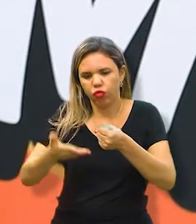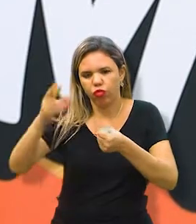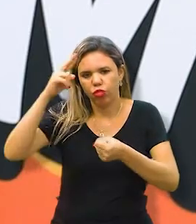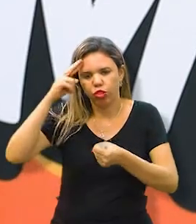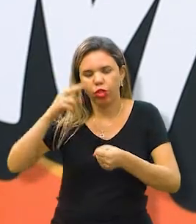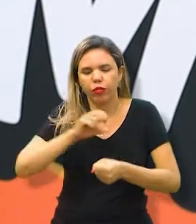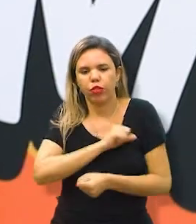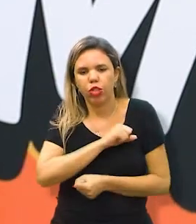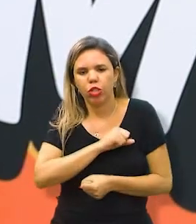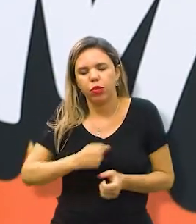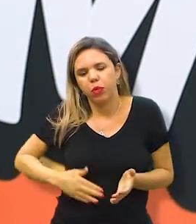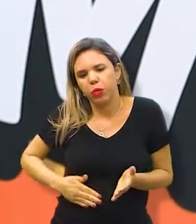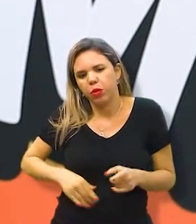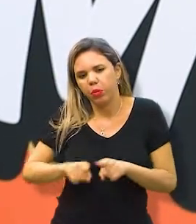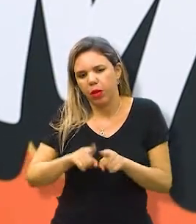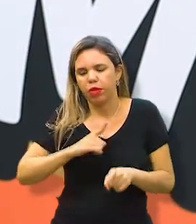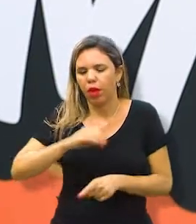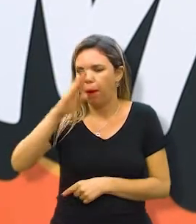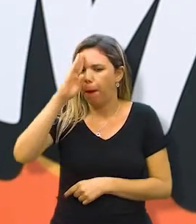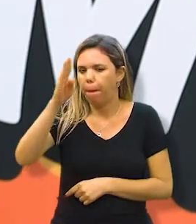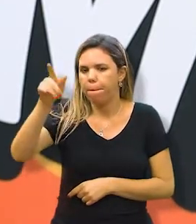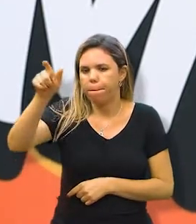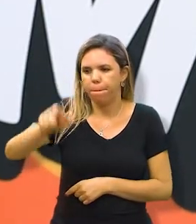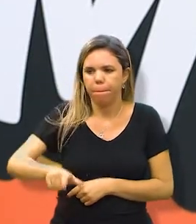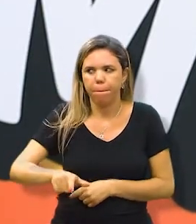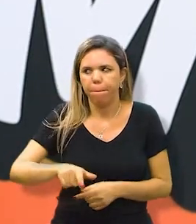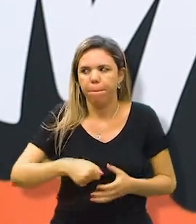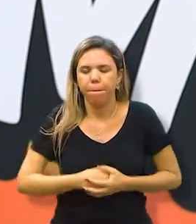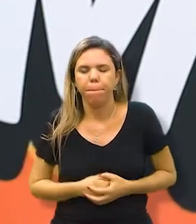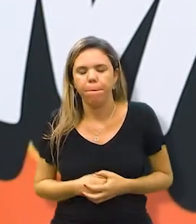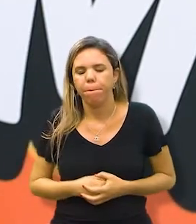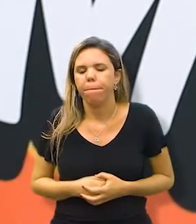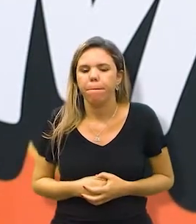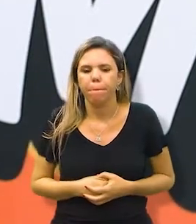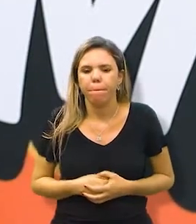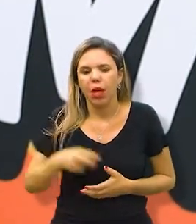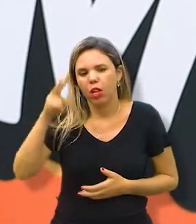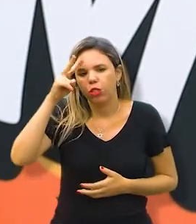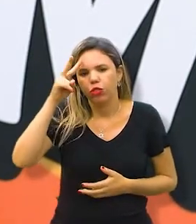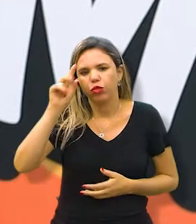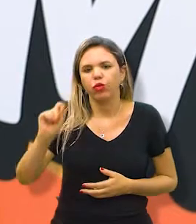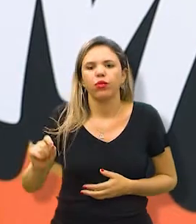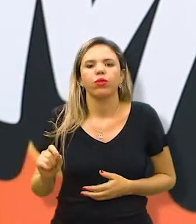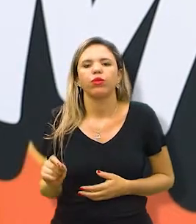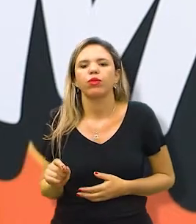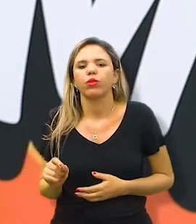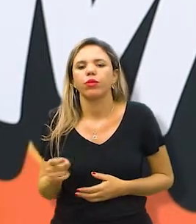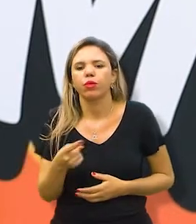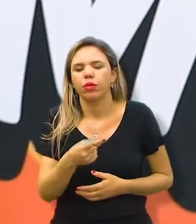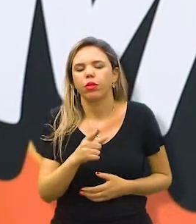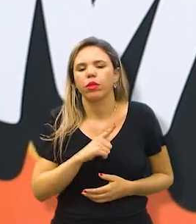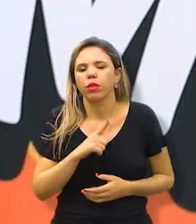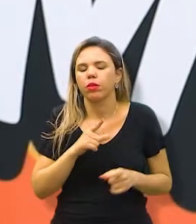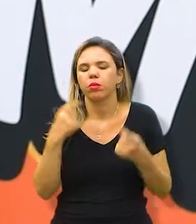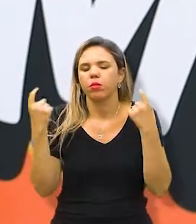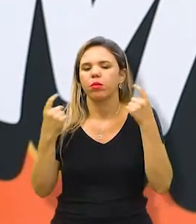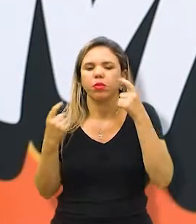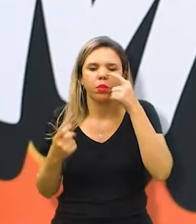Seus subchefes, nós temos também o protagonista. A protagonista da história. E